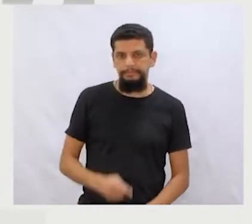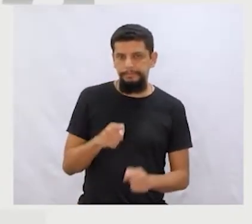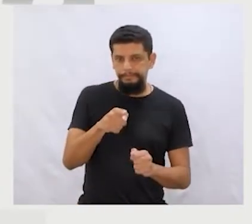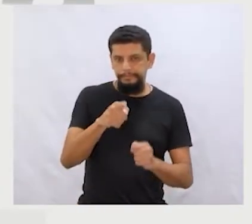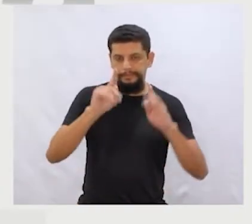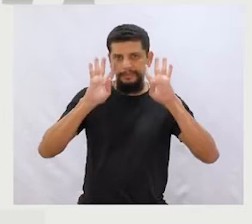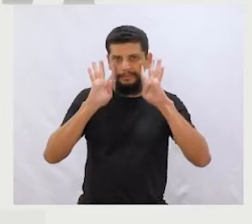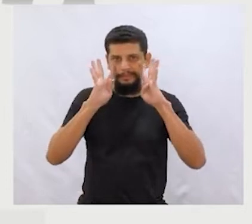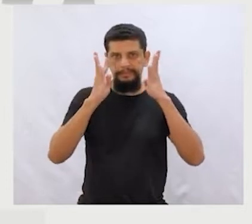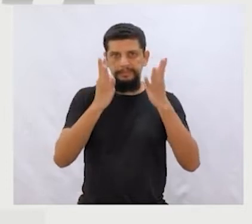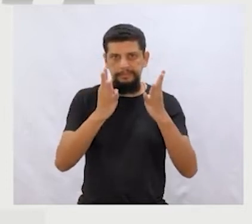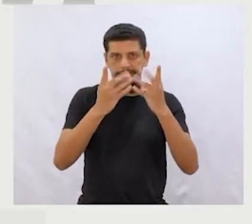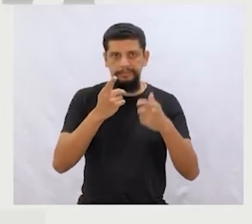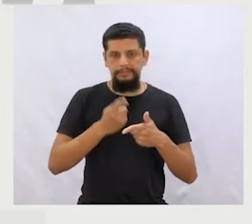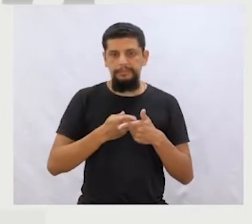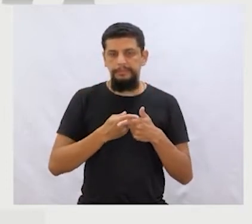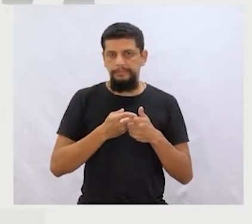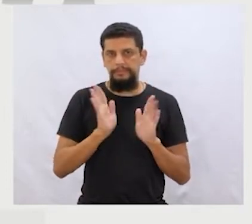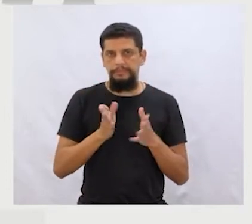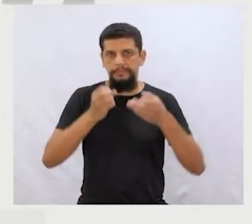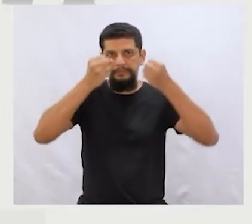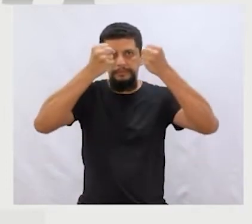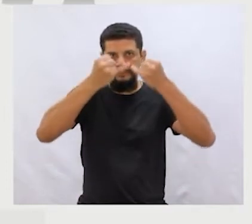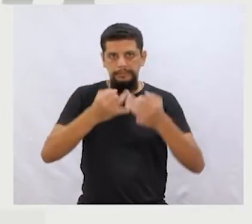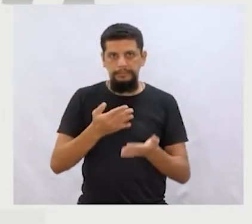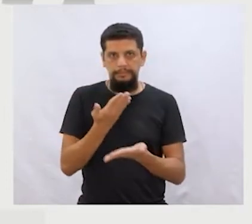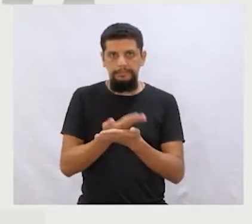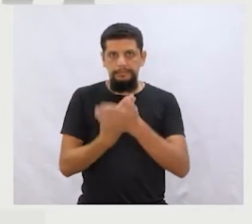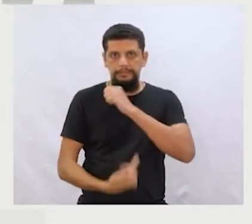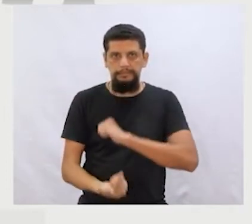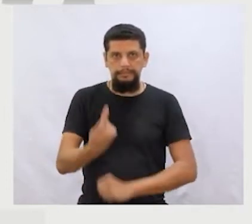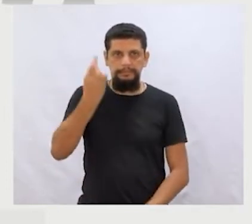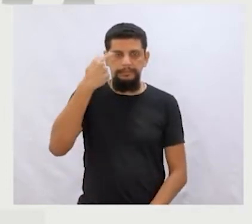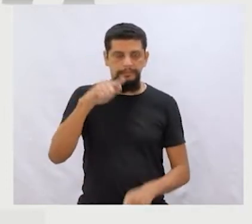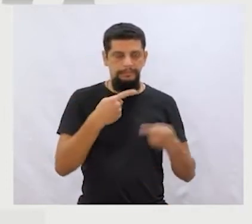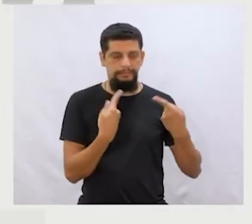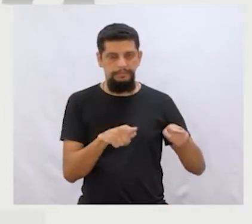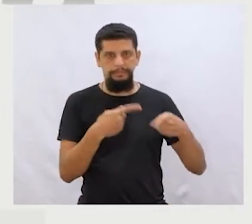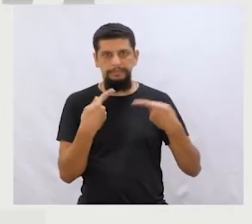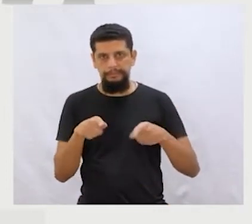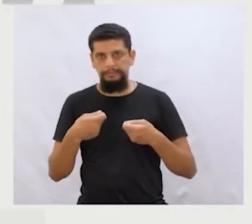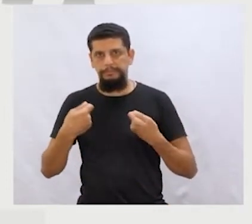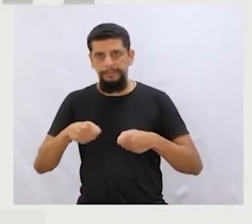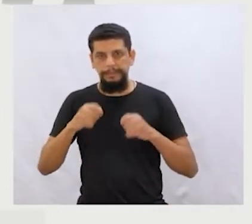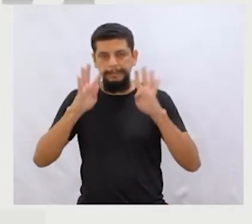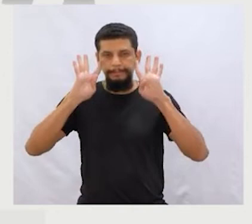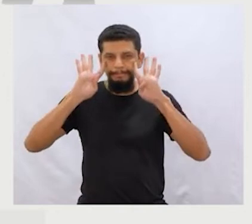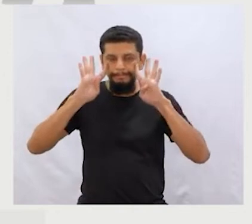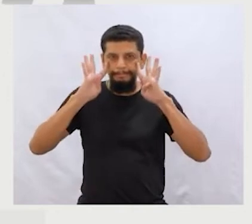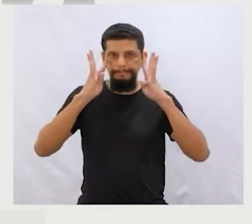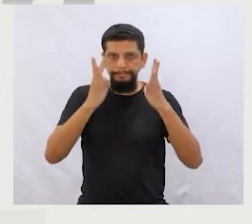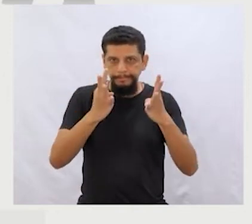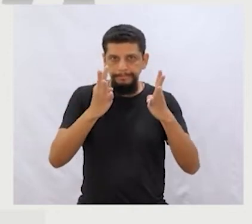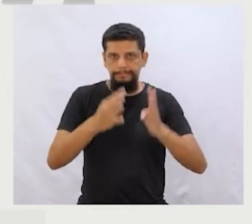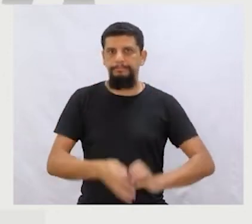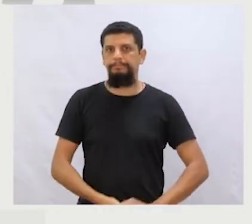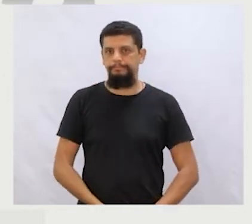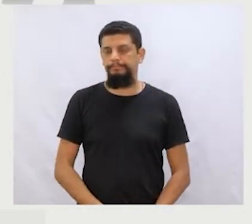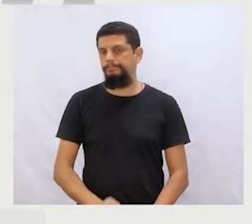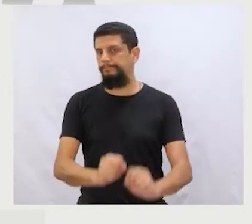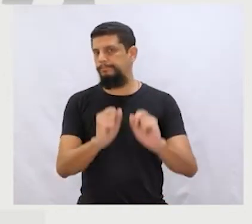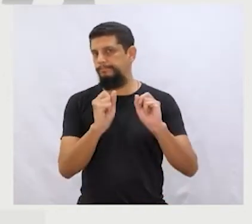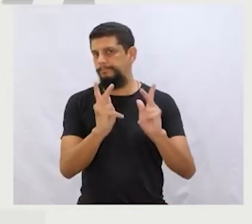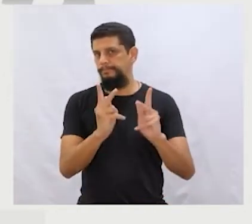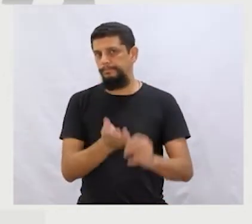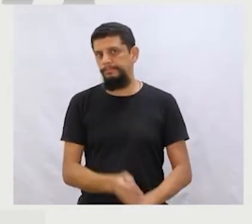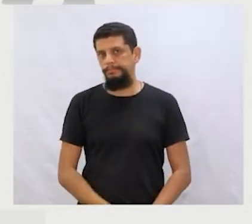Prestando bastante atenção, porque como nós já falamos em outras aulas, os desafios a gente precisa prestar muita atenção,